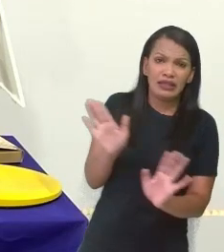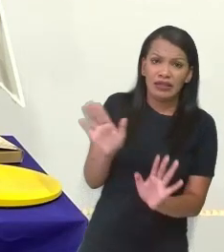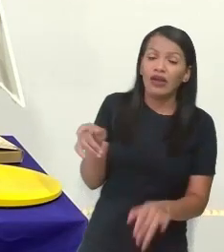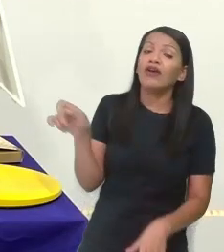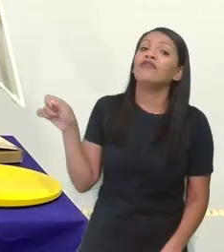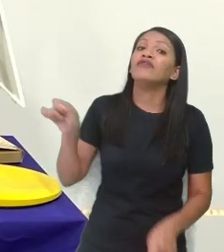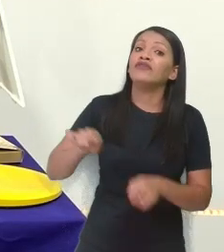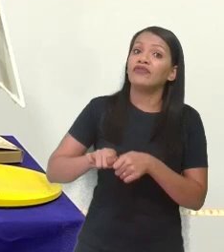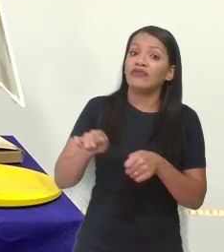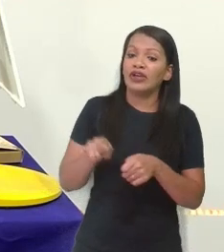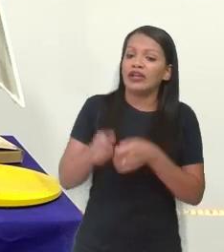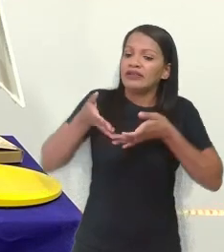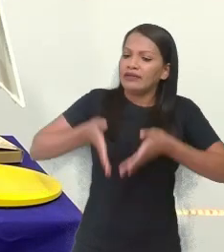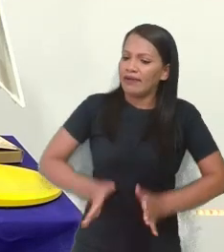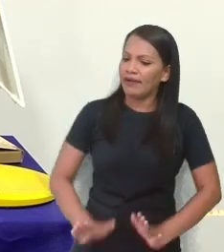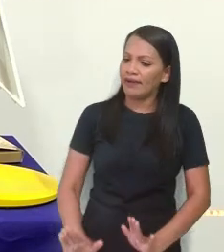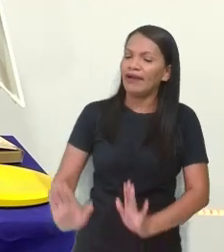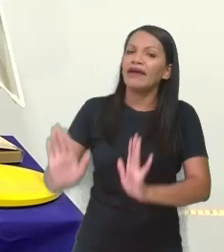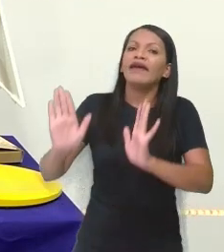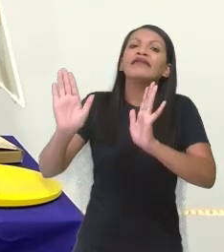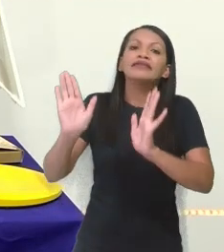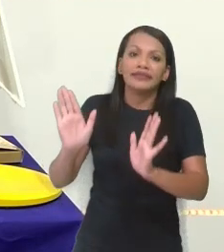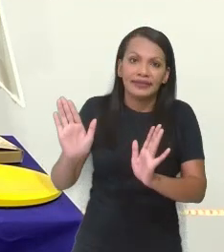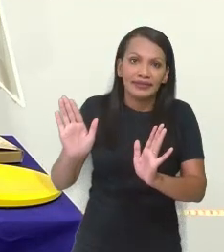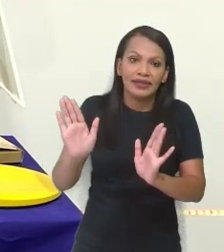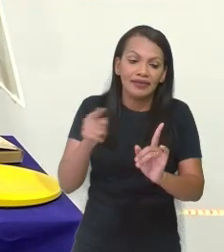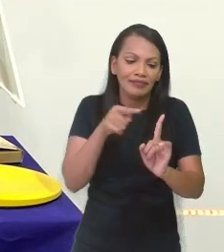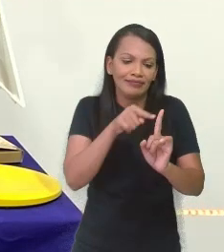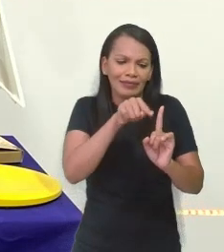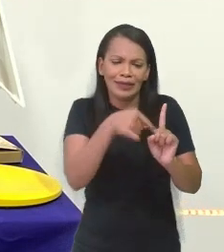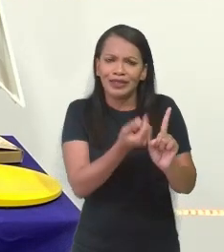fez nascer justo de onde não vinha.